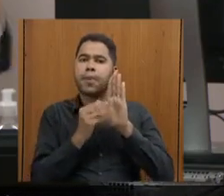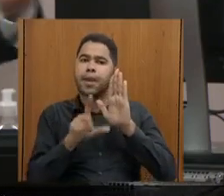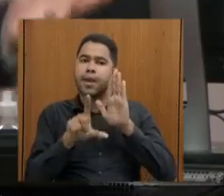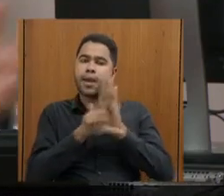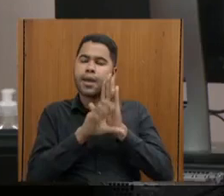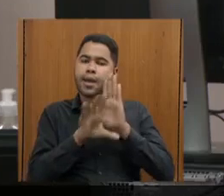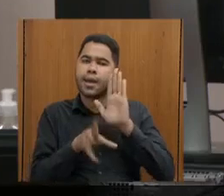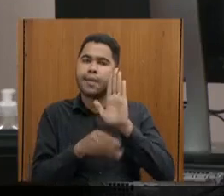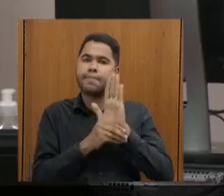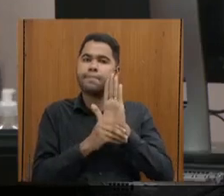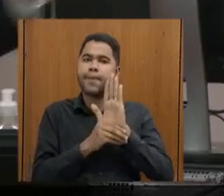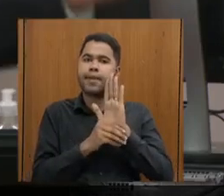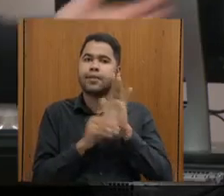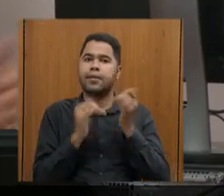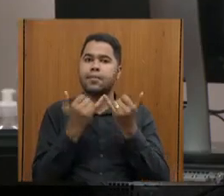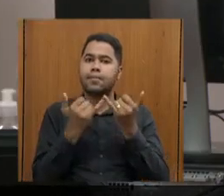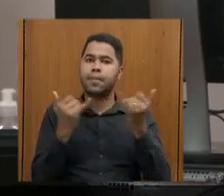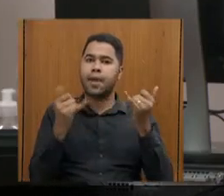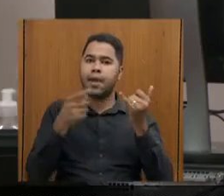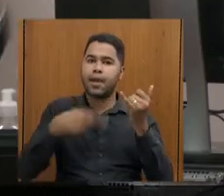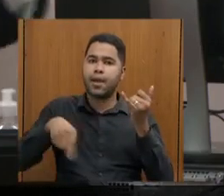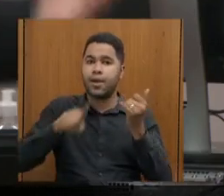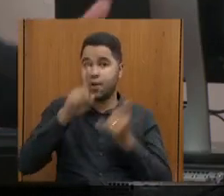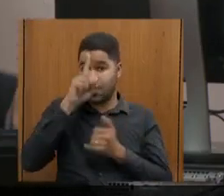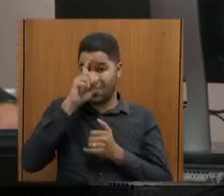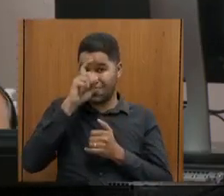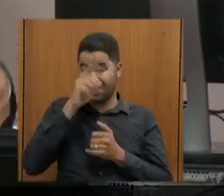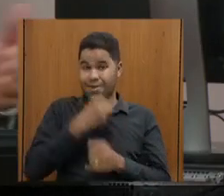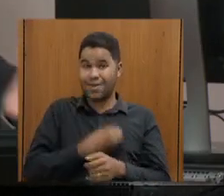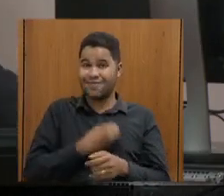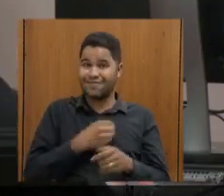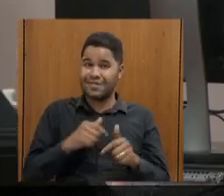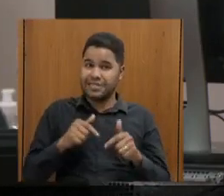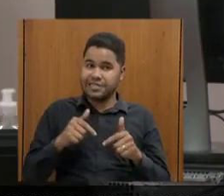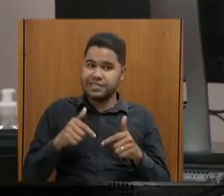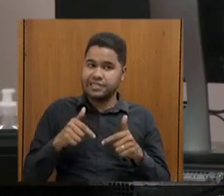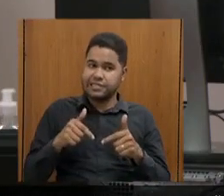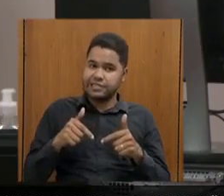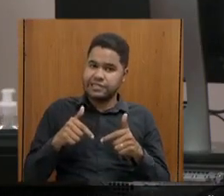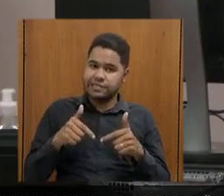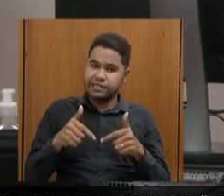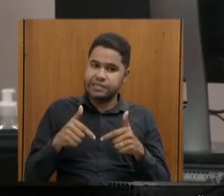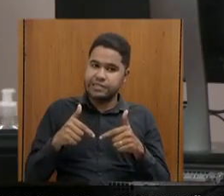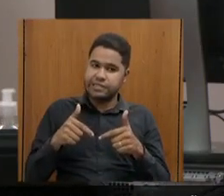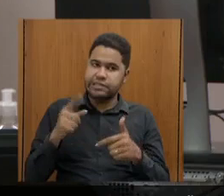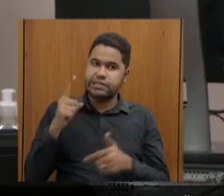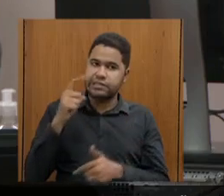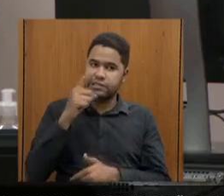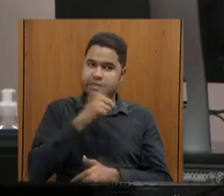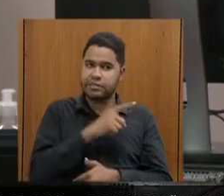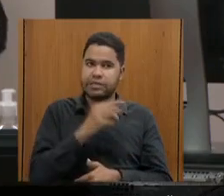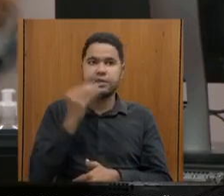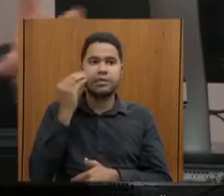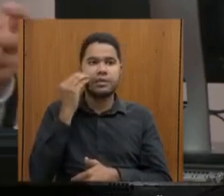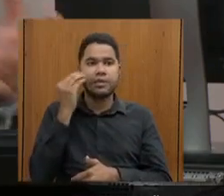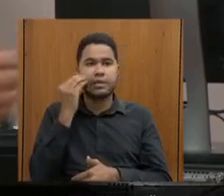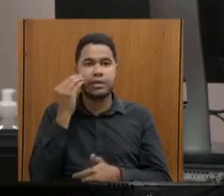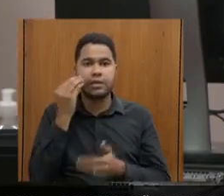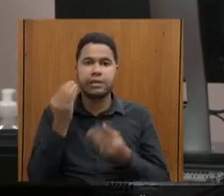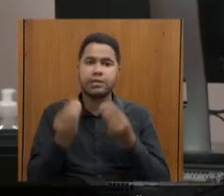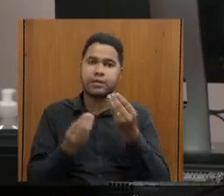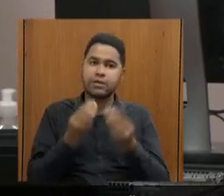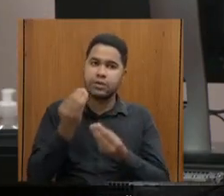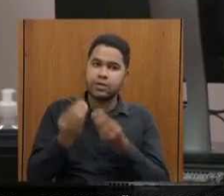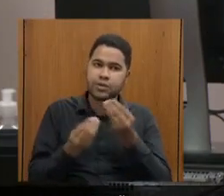para eletrificar esses hospitais estão sobrevivendo aí o muita dificuldade então tentar achar uma maneira